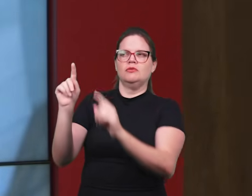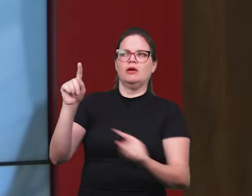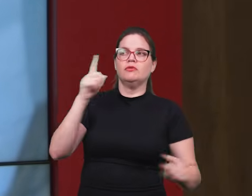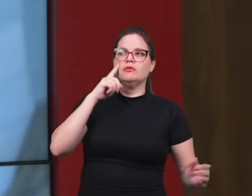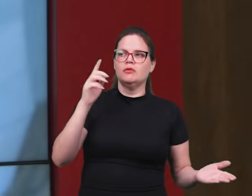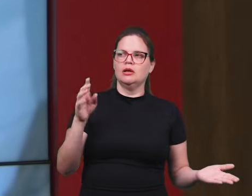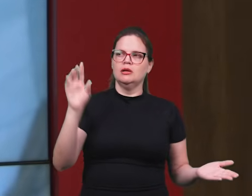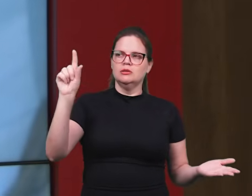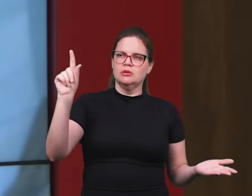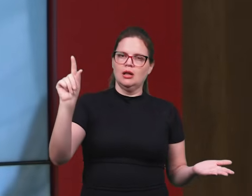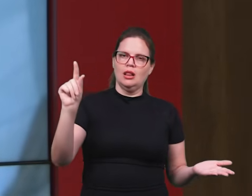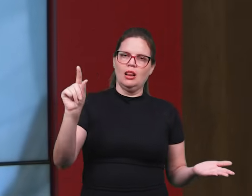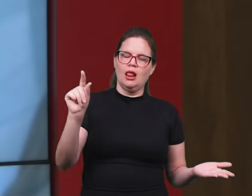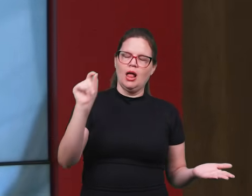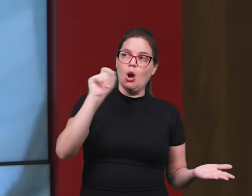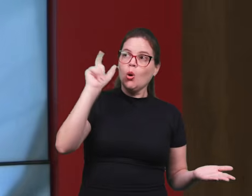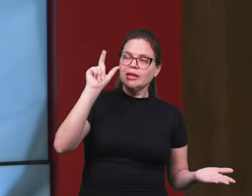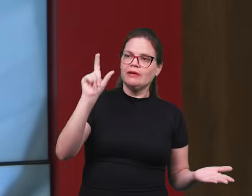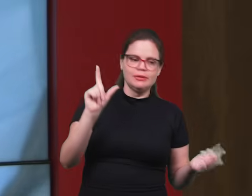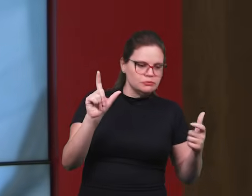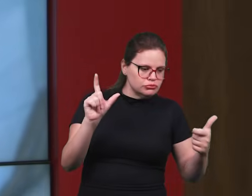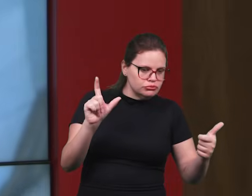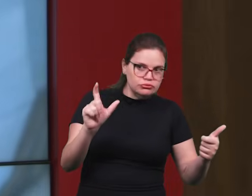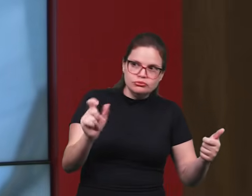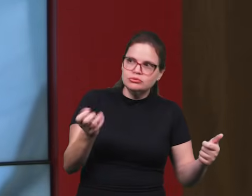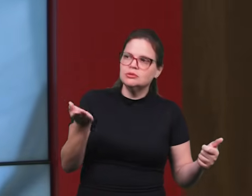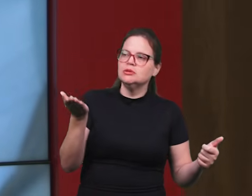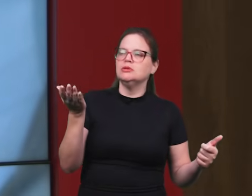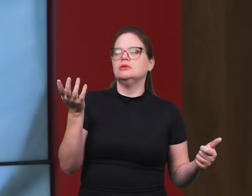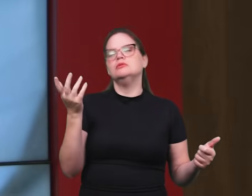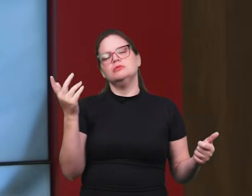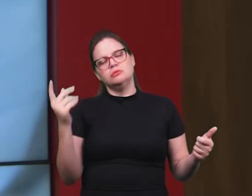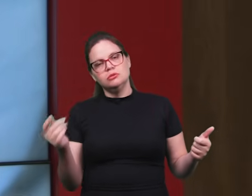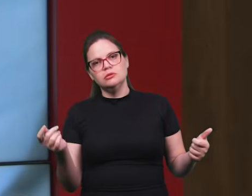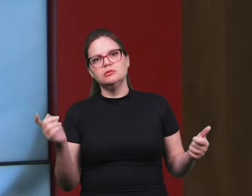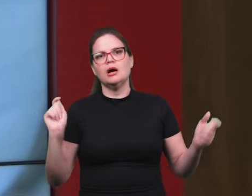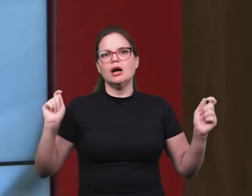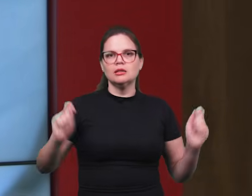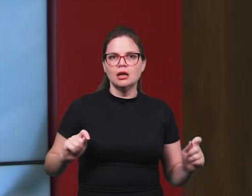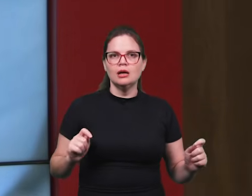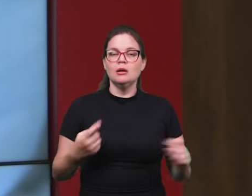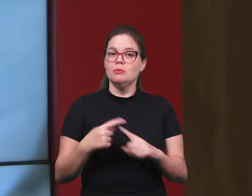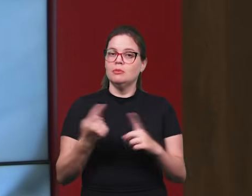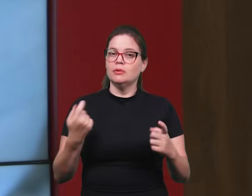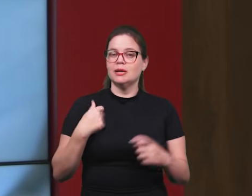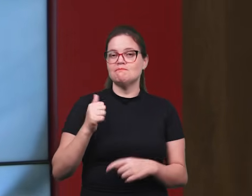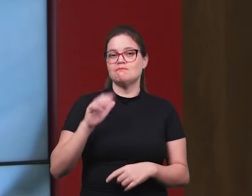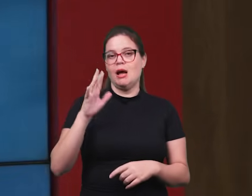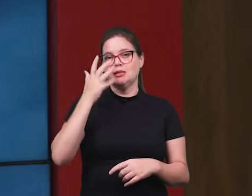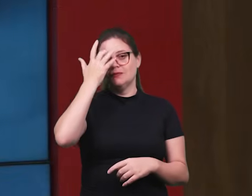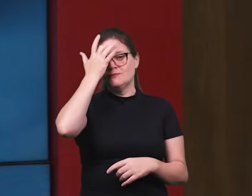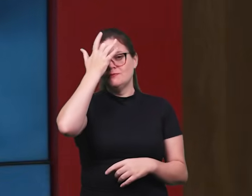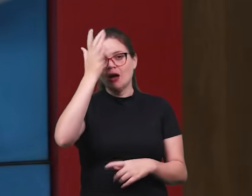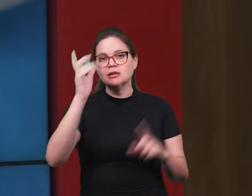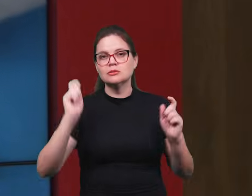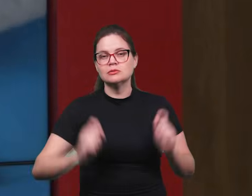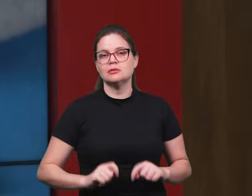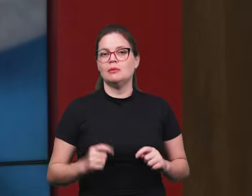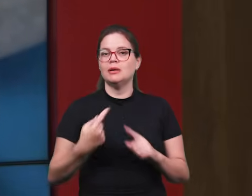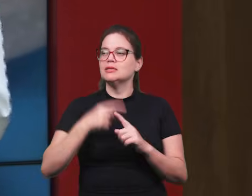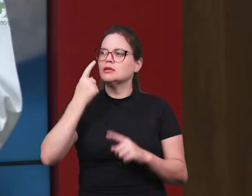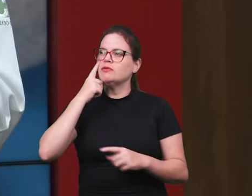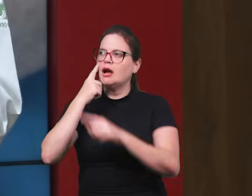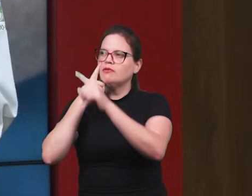anestesia geral venosa, contínua ou inalatória, e você permite acordar o paciente muito mais